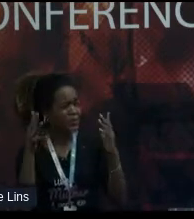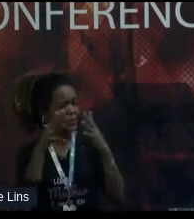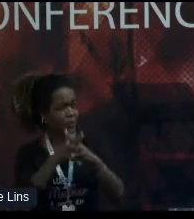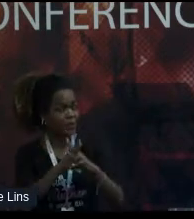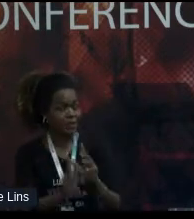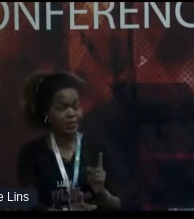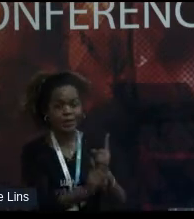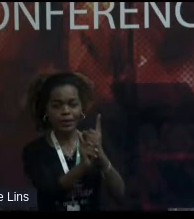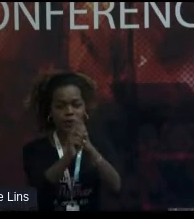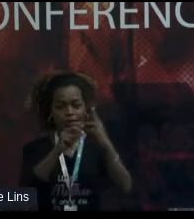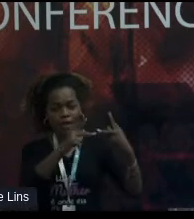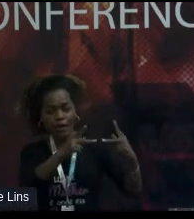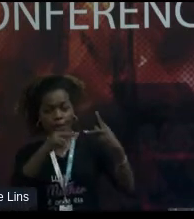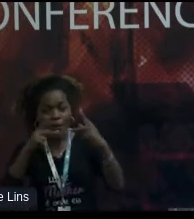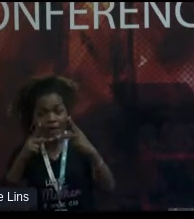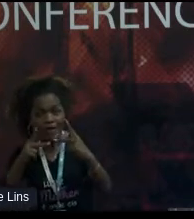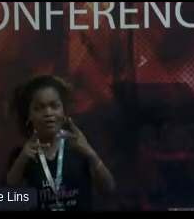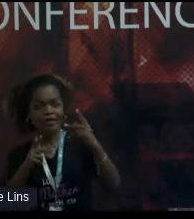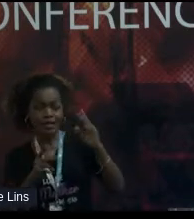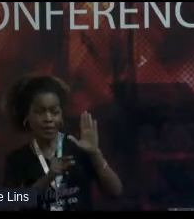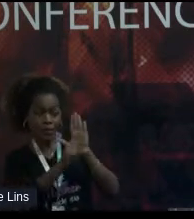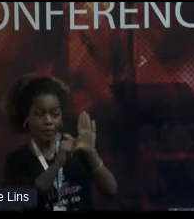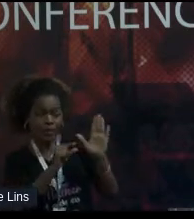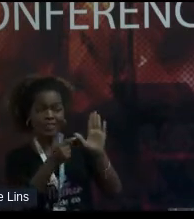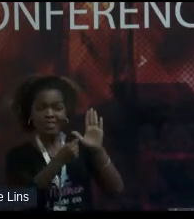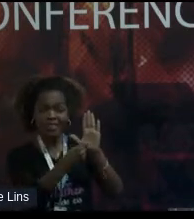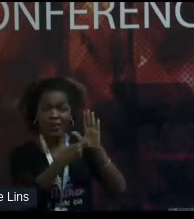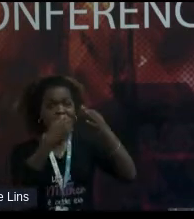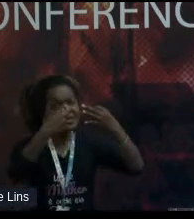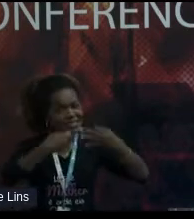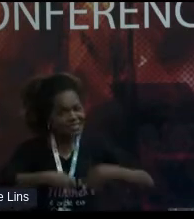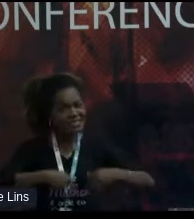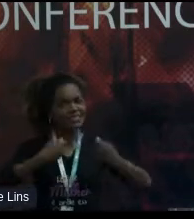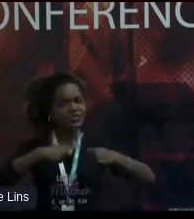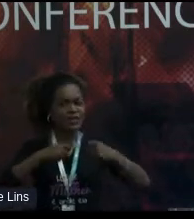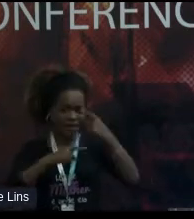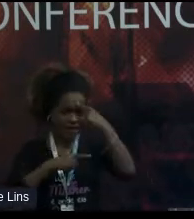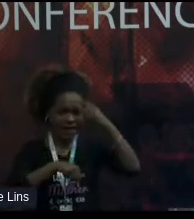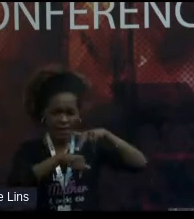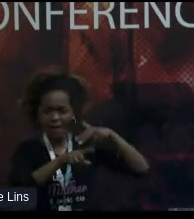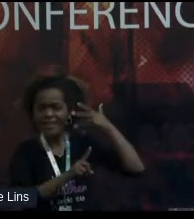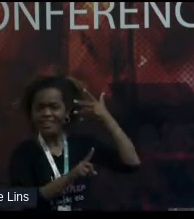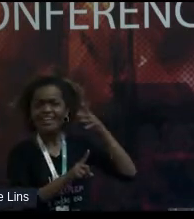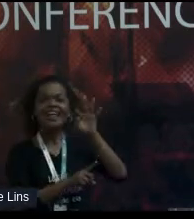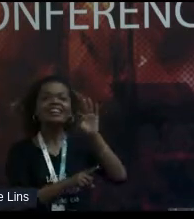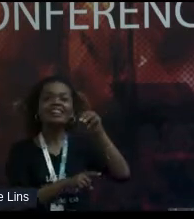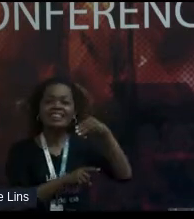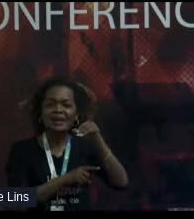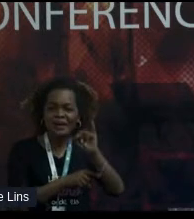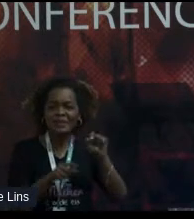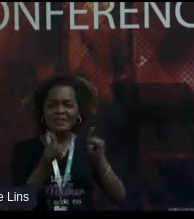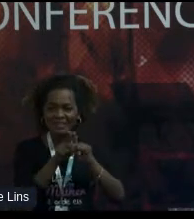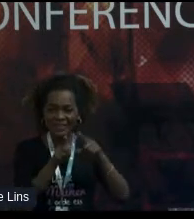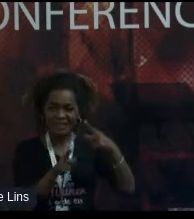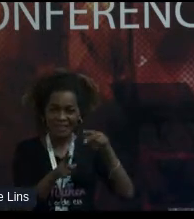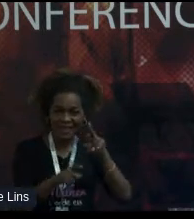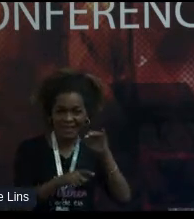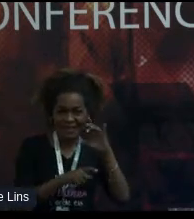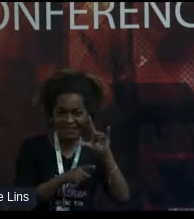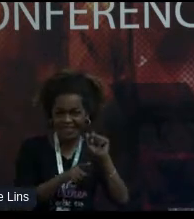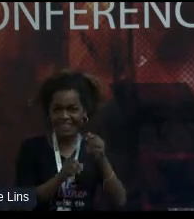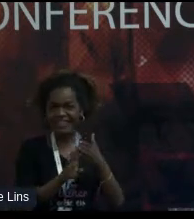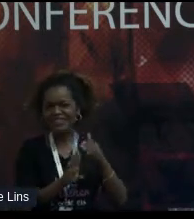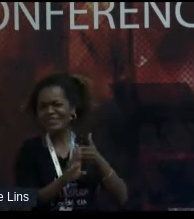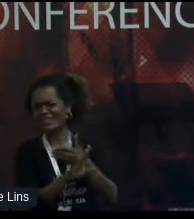botão que precisam de fato. A gente viu aqui na palestra anterior com a Tami, né, e com a Priscila, a gente estava aqui nos bastidores rachando o